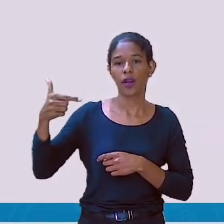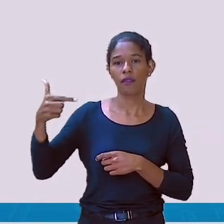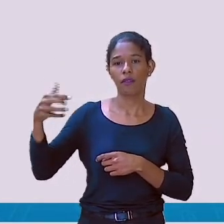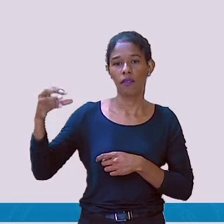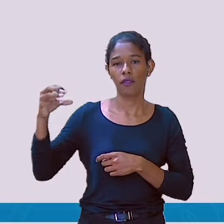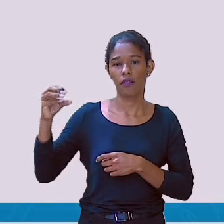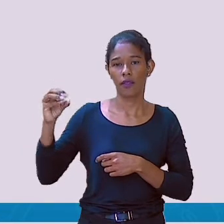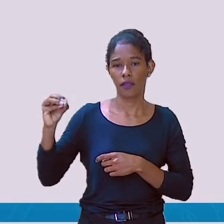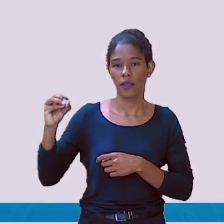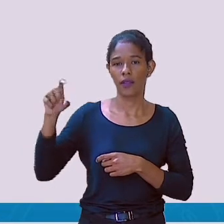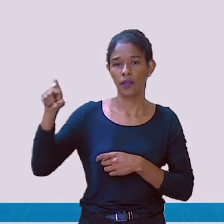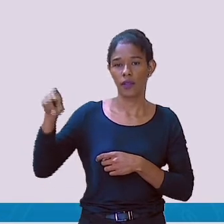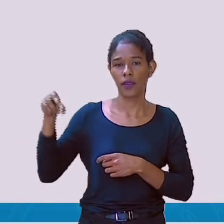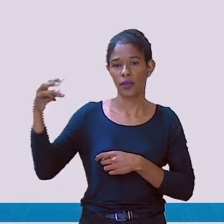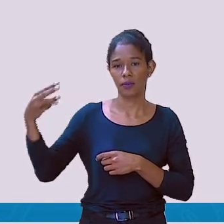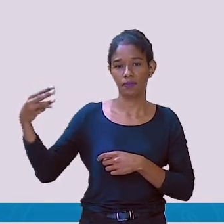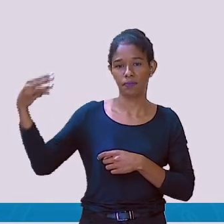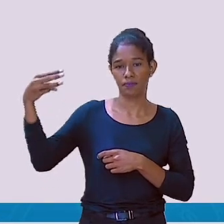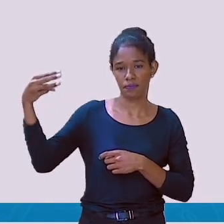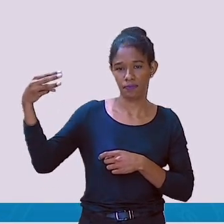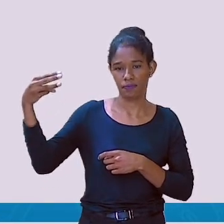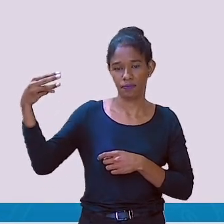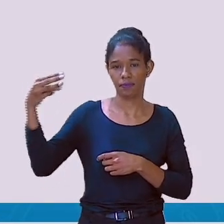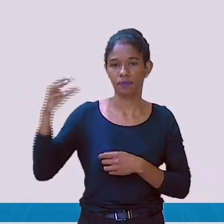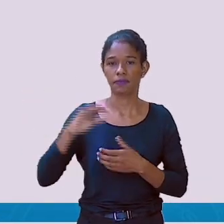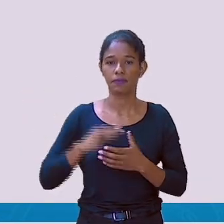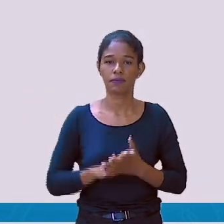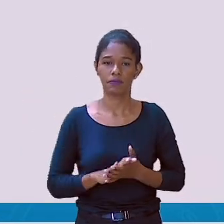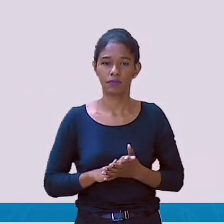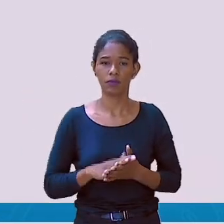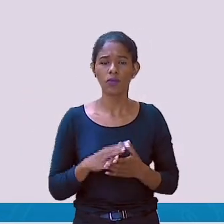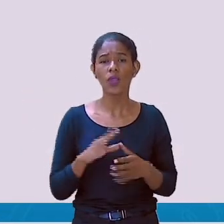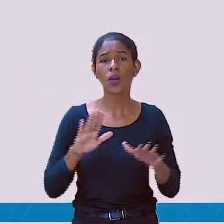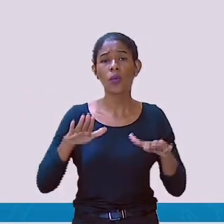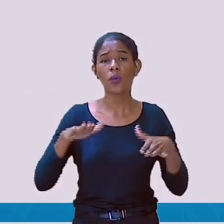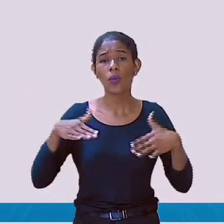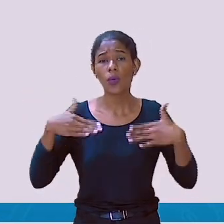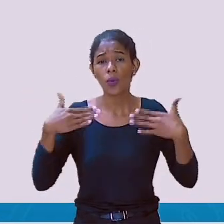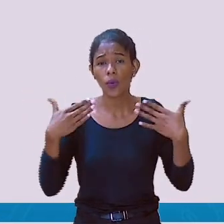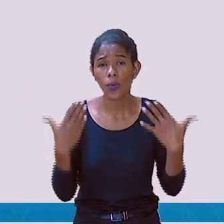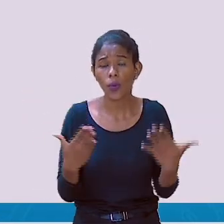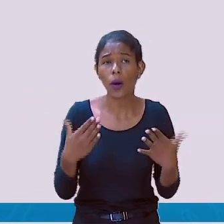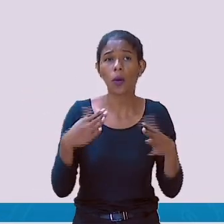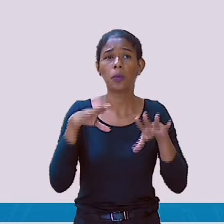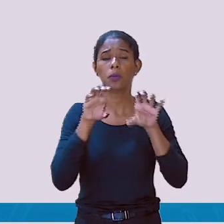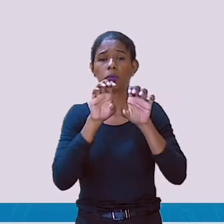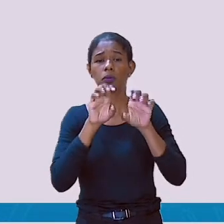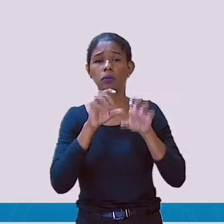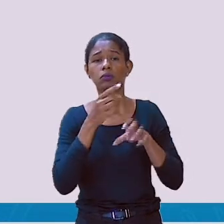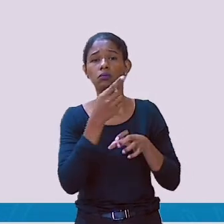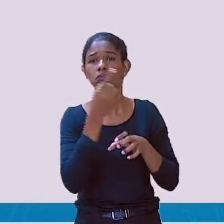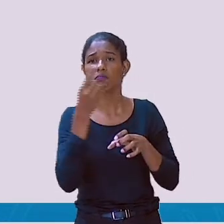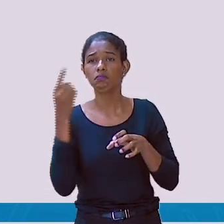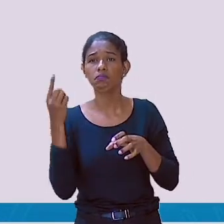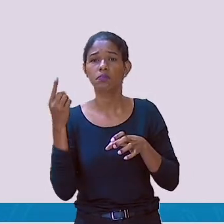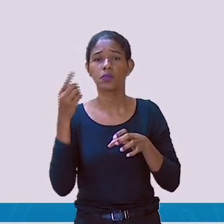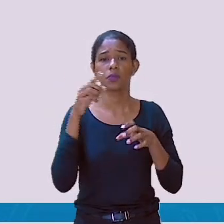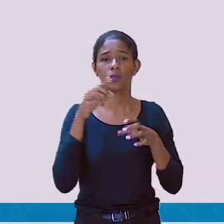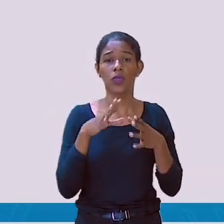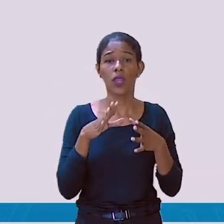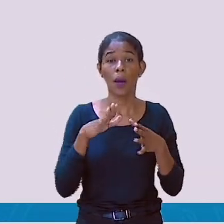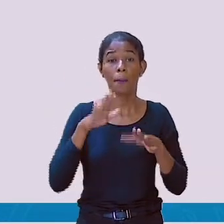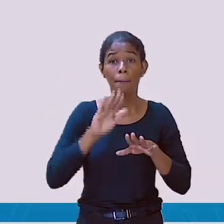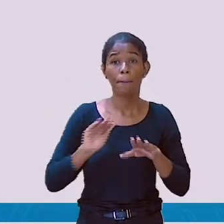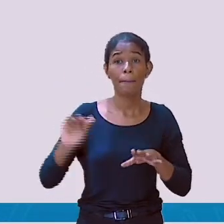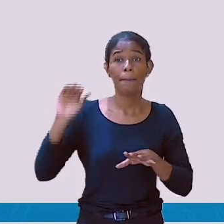e 20x elevado ao cubo. Qual é o monômio de maior grau?